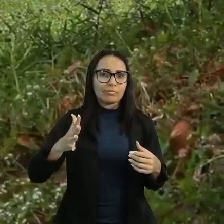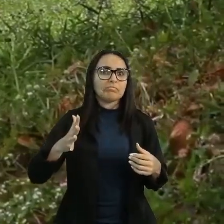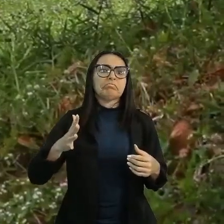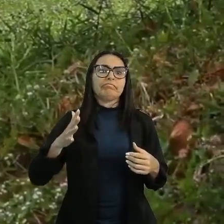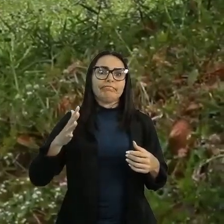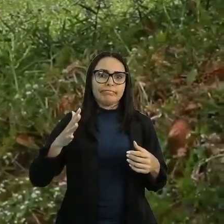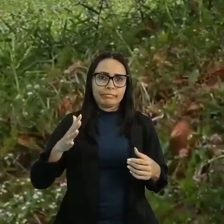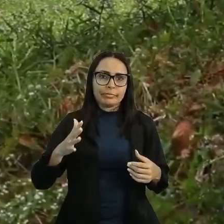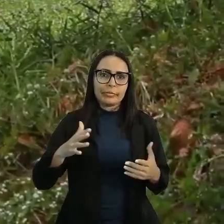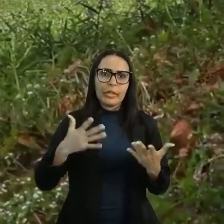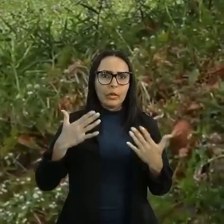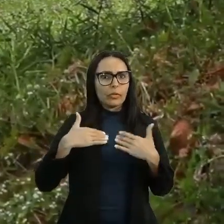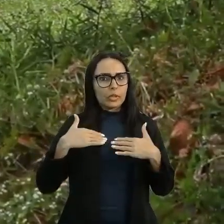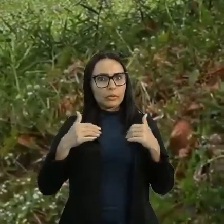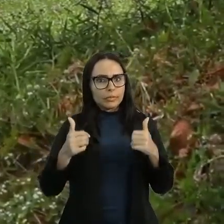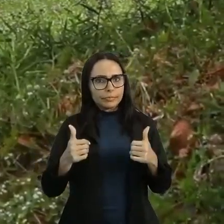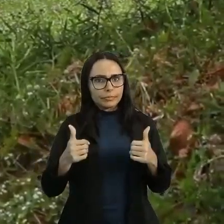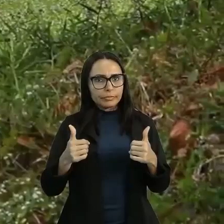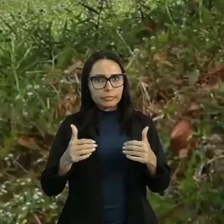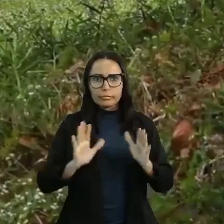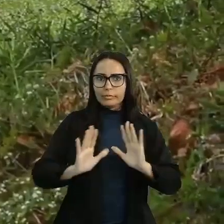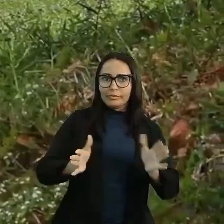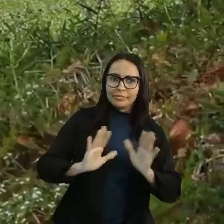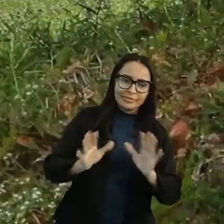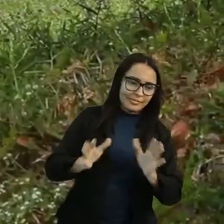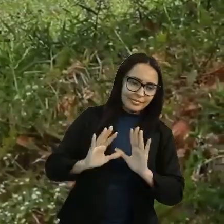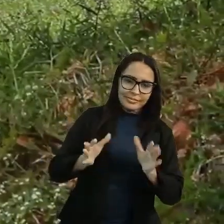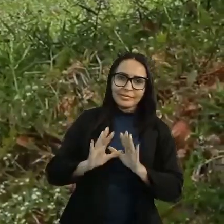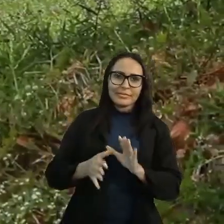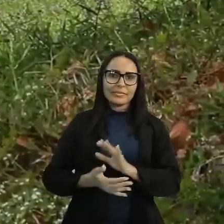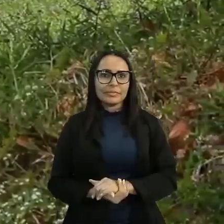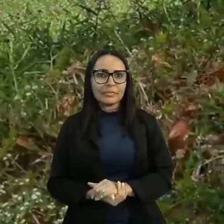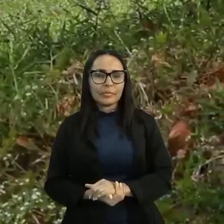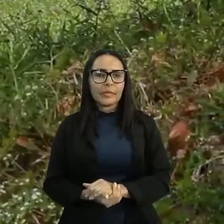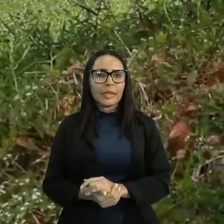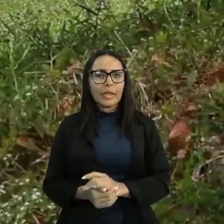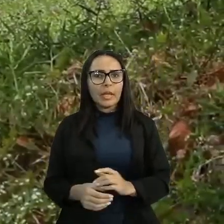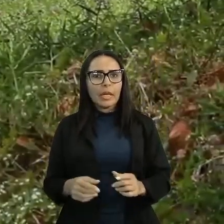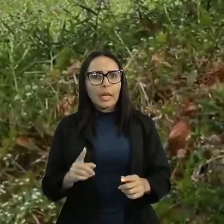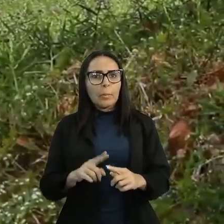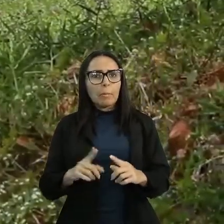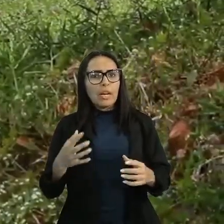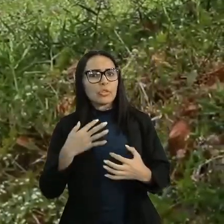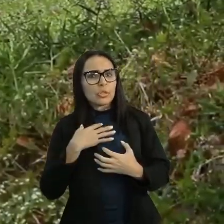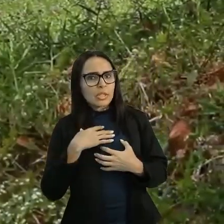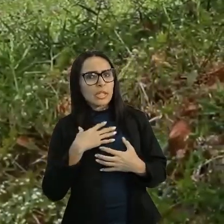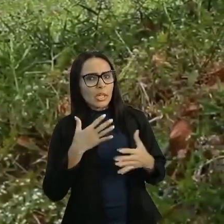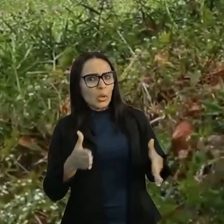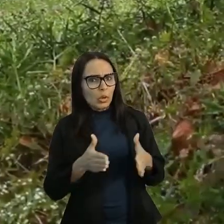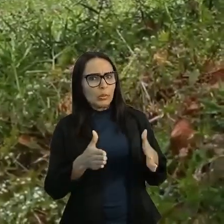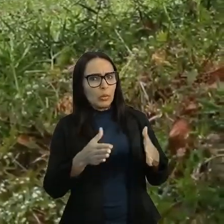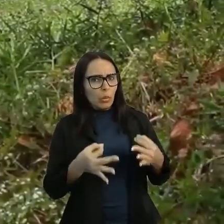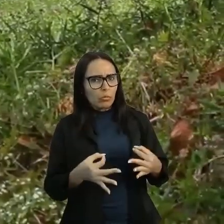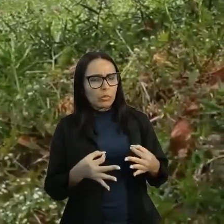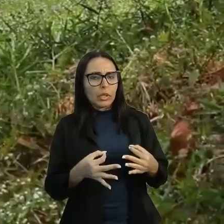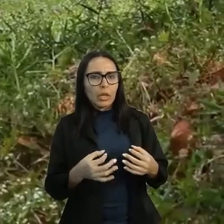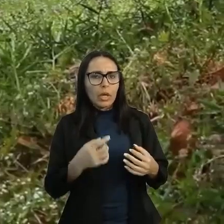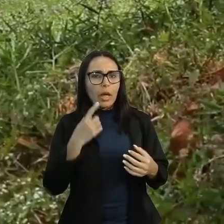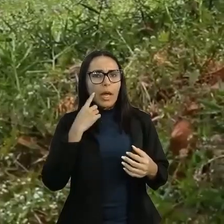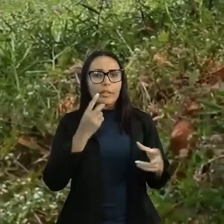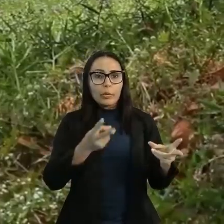e aí, gostasse? gostei. Aí, em um dado momento, nesse período, eu abri uma empresa de paletas mexicana na Rua Augusta. Estava indo bem, mas